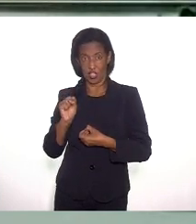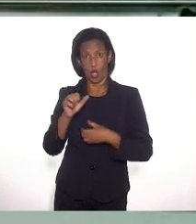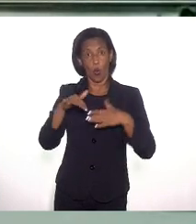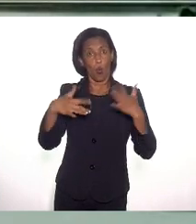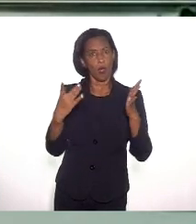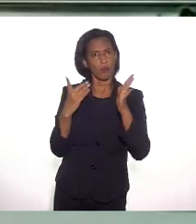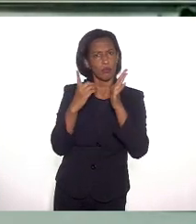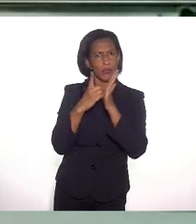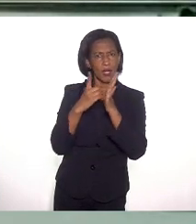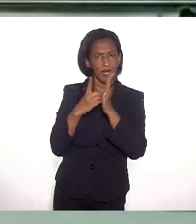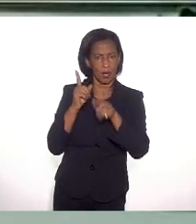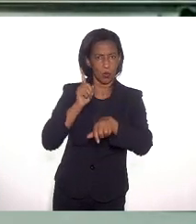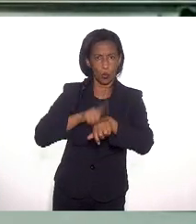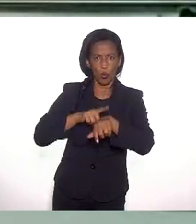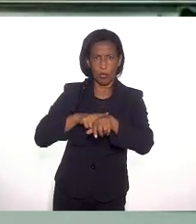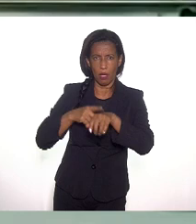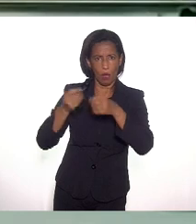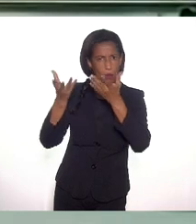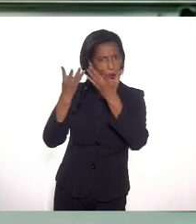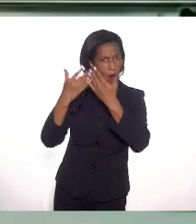expira,